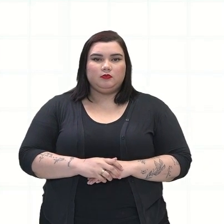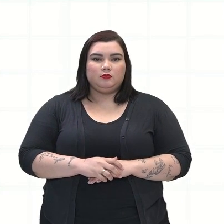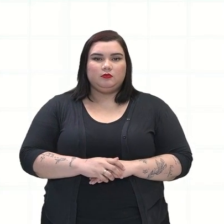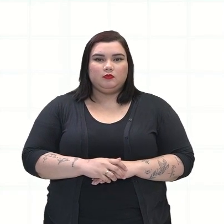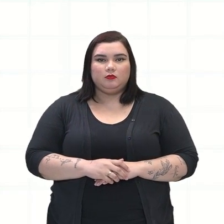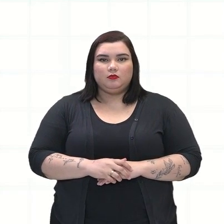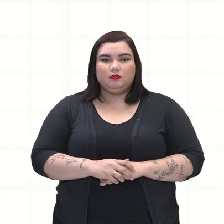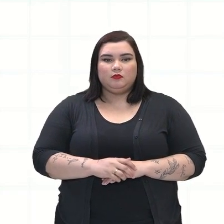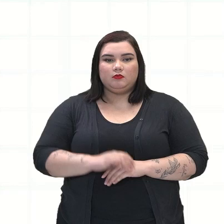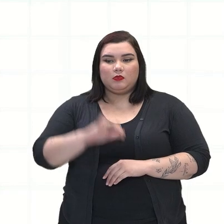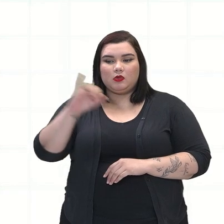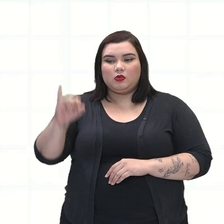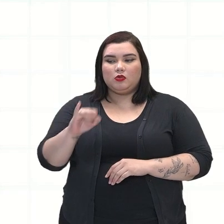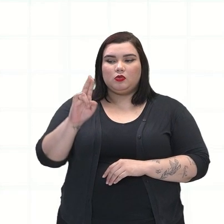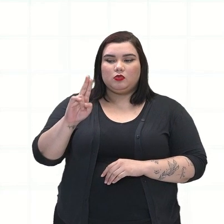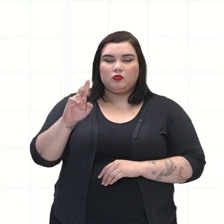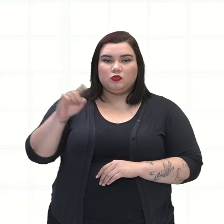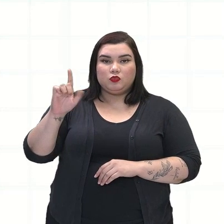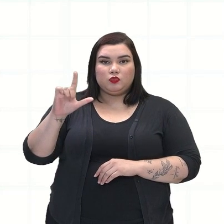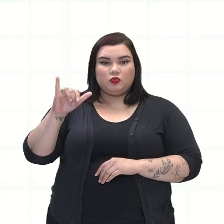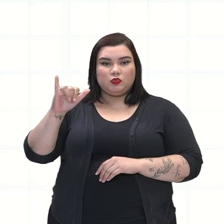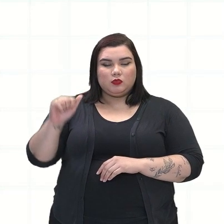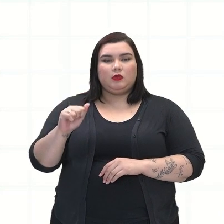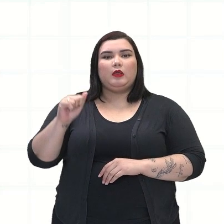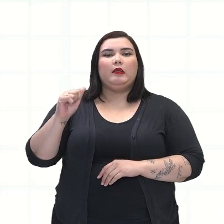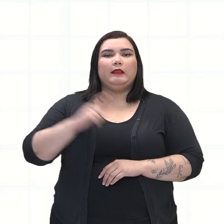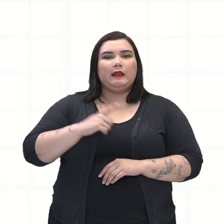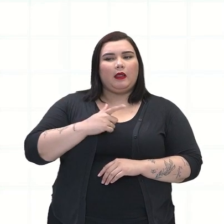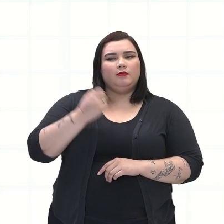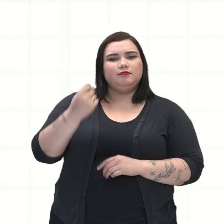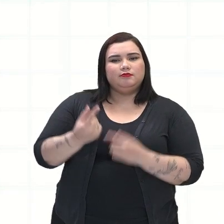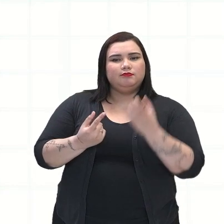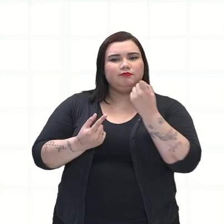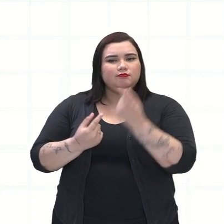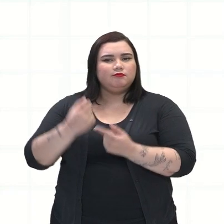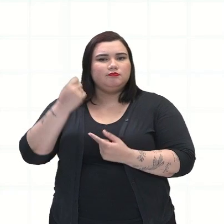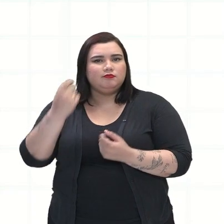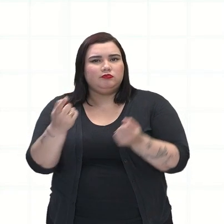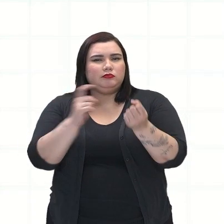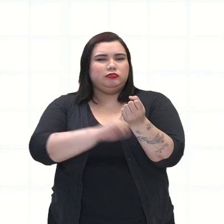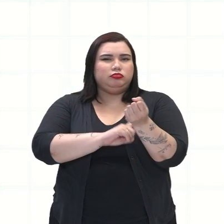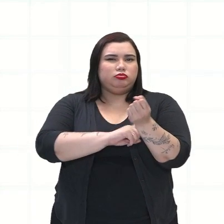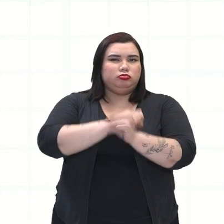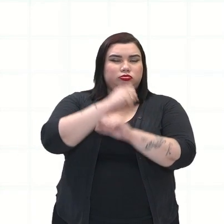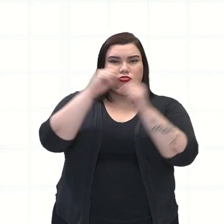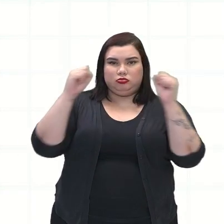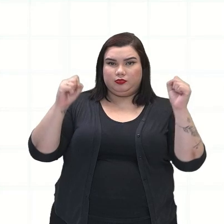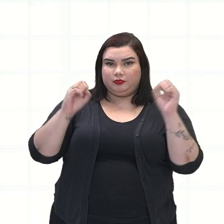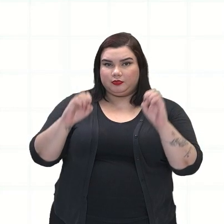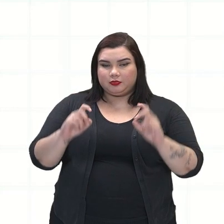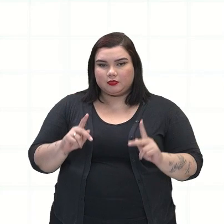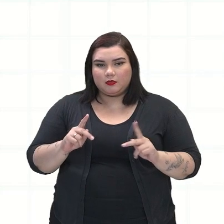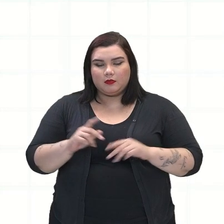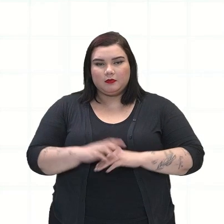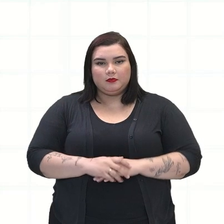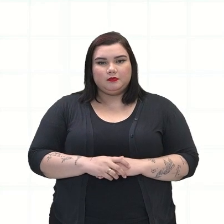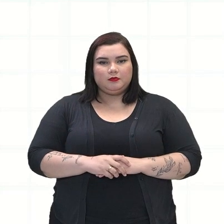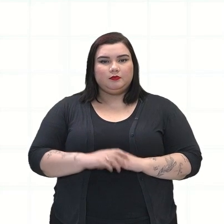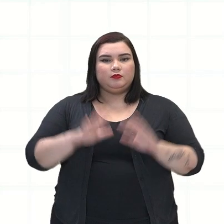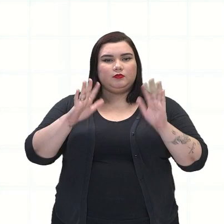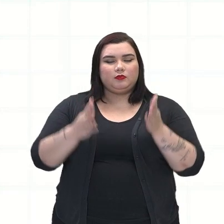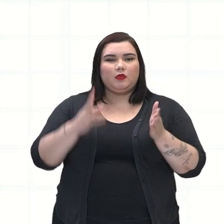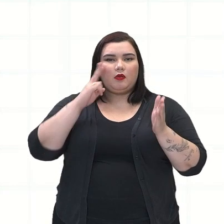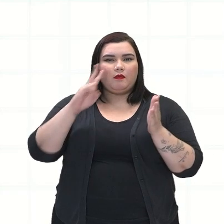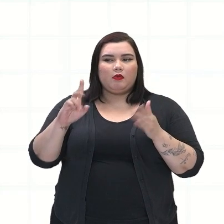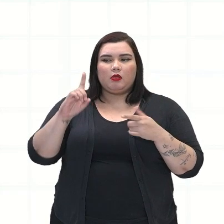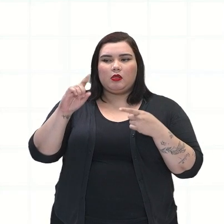A Júlia está frequentemente estressada. Ok? E aí, já vimos da